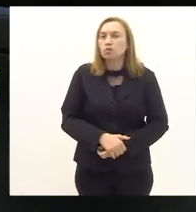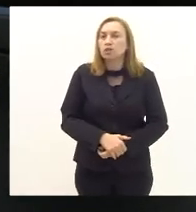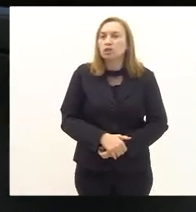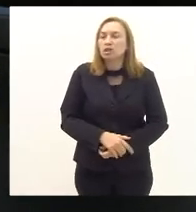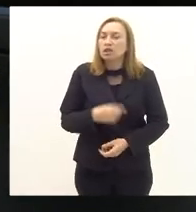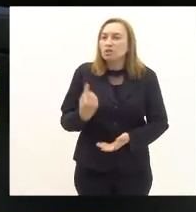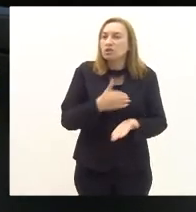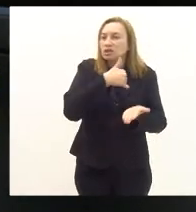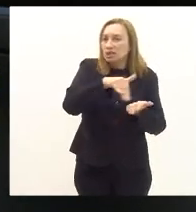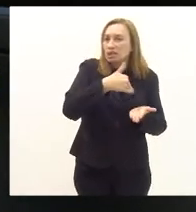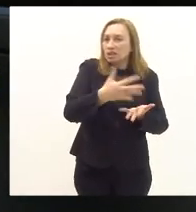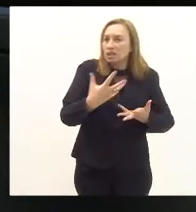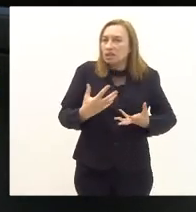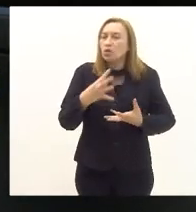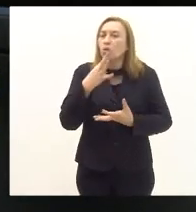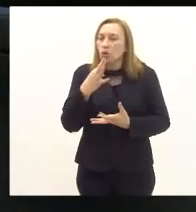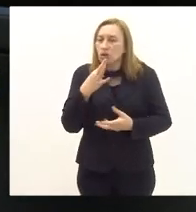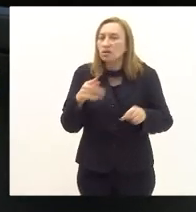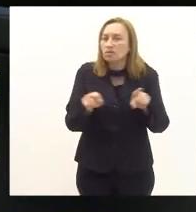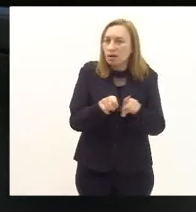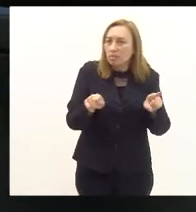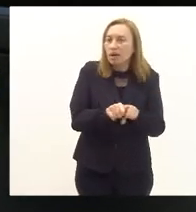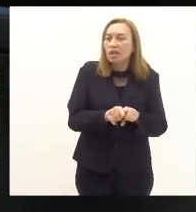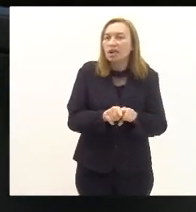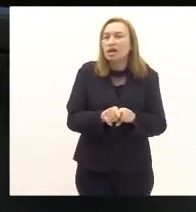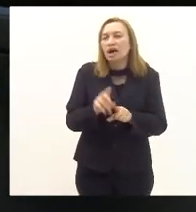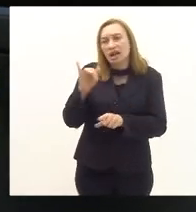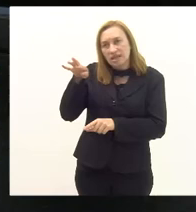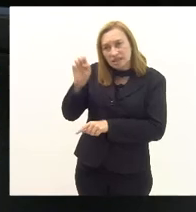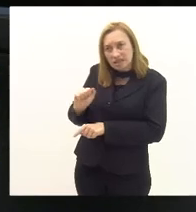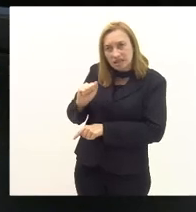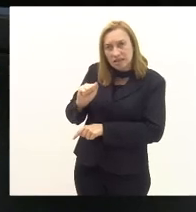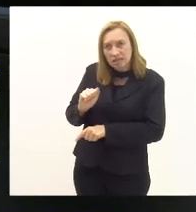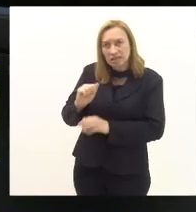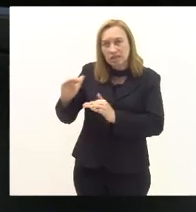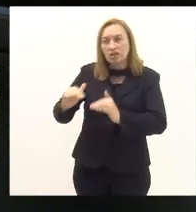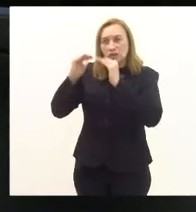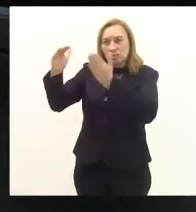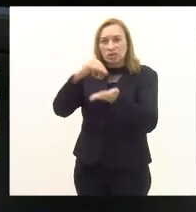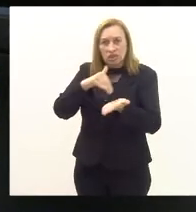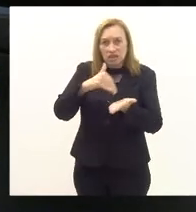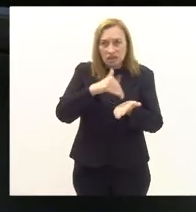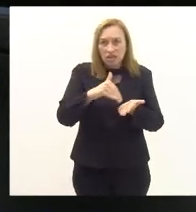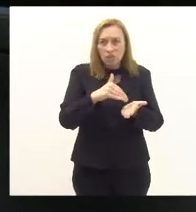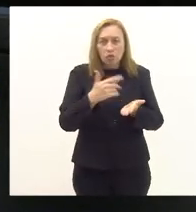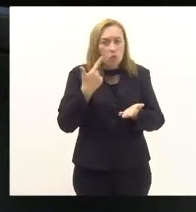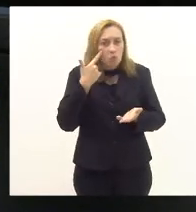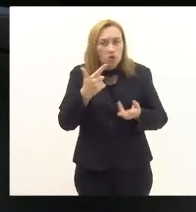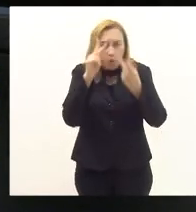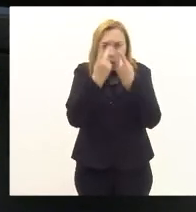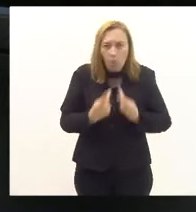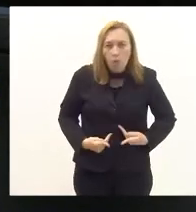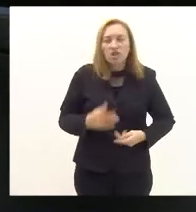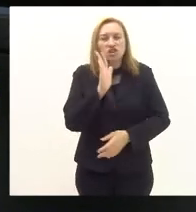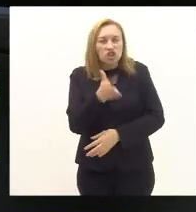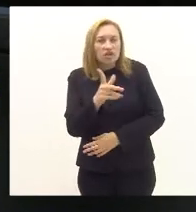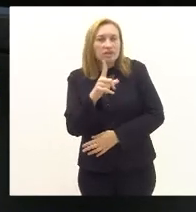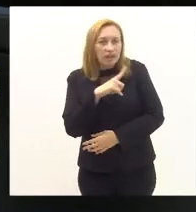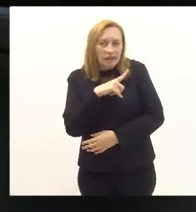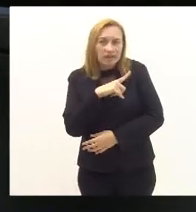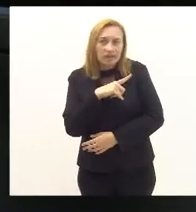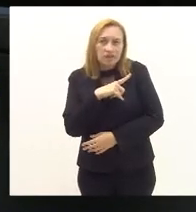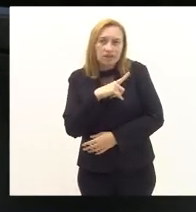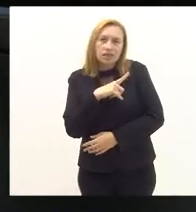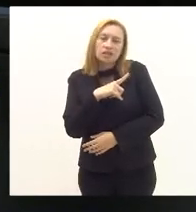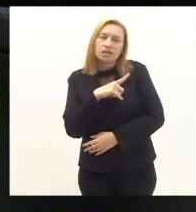nossa secretaria seja reconhecida também, Alessandra, a nossa subsecretaria, com esse olhar humano que já tem, e